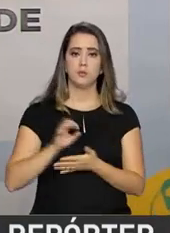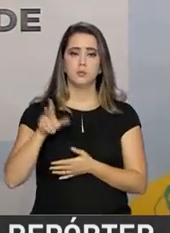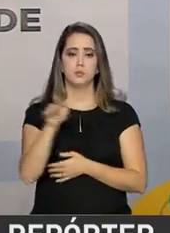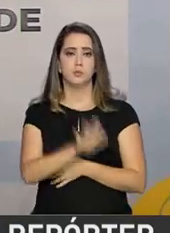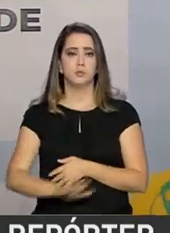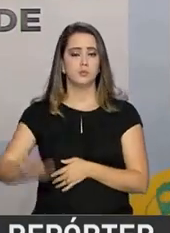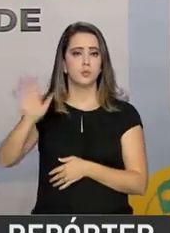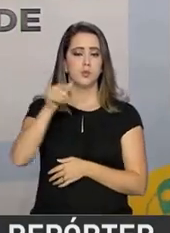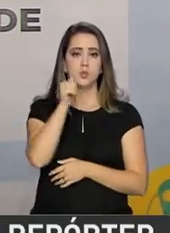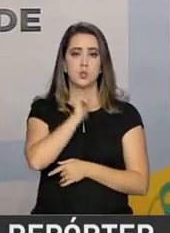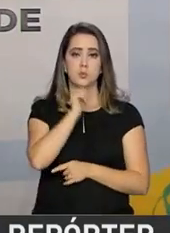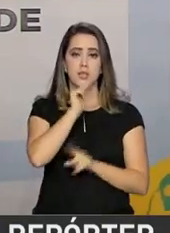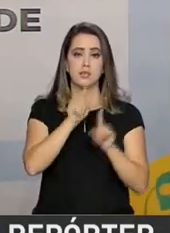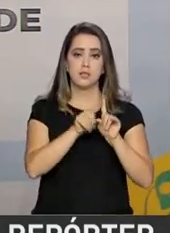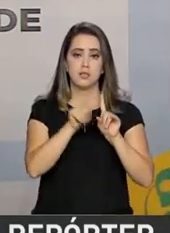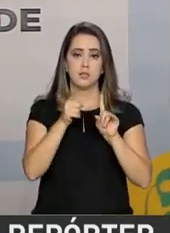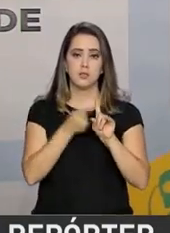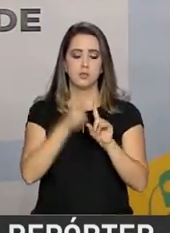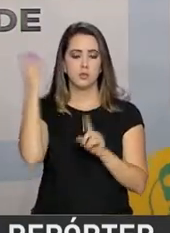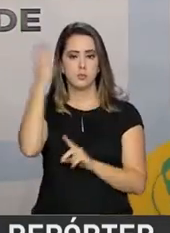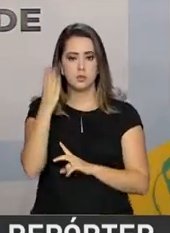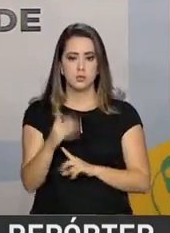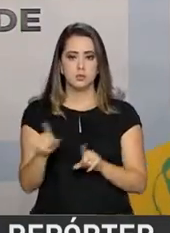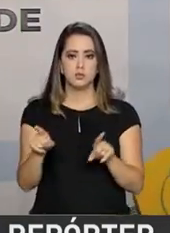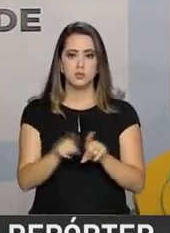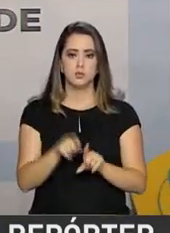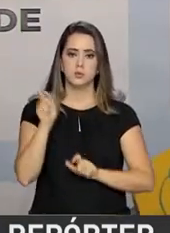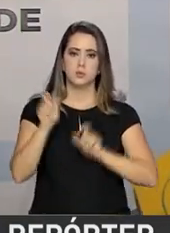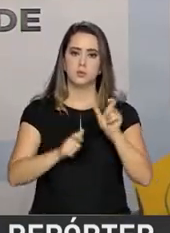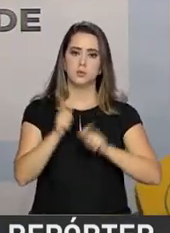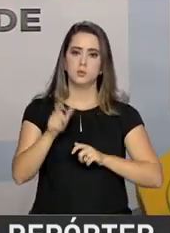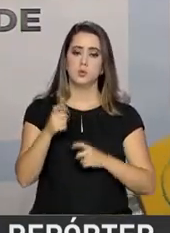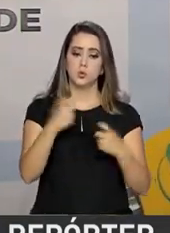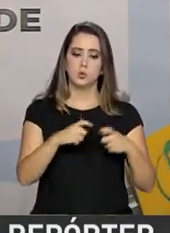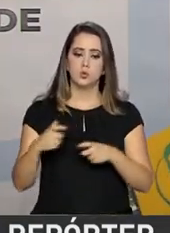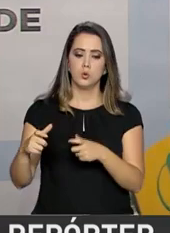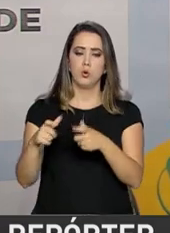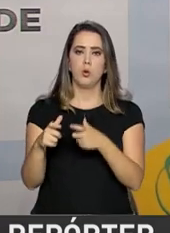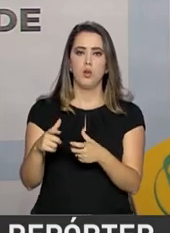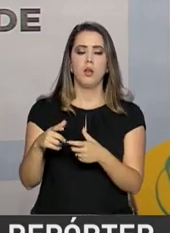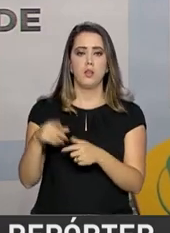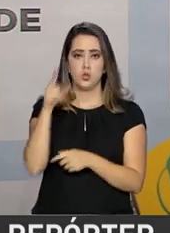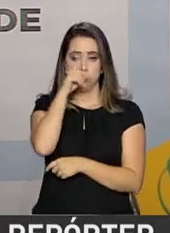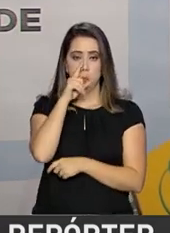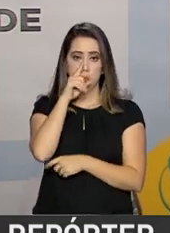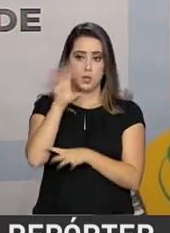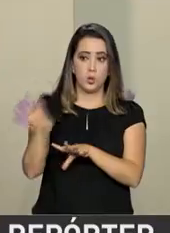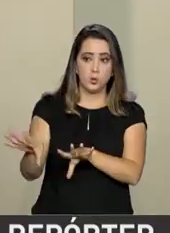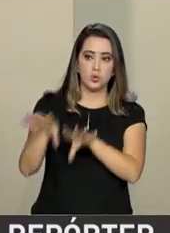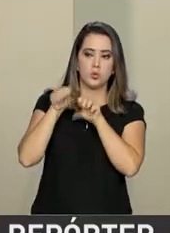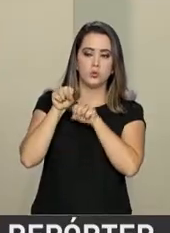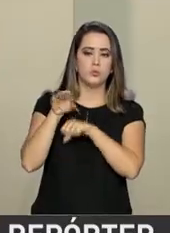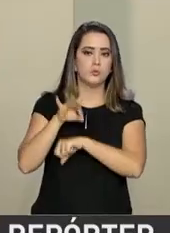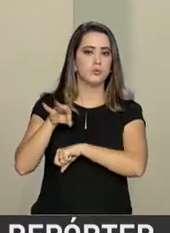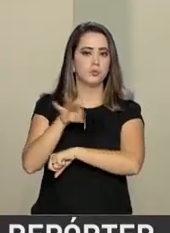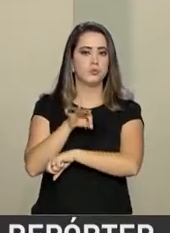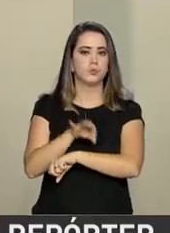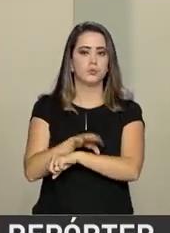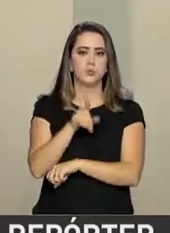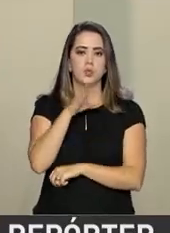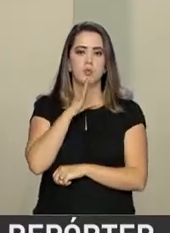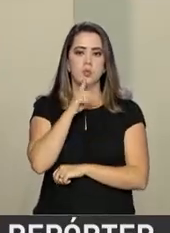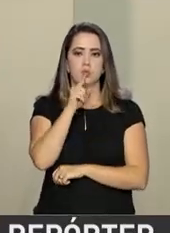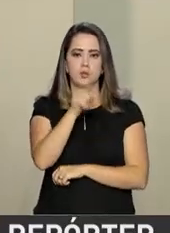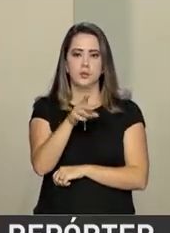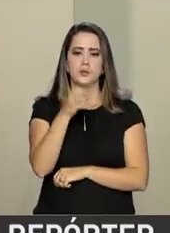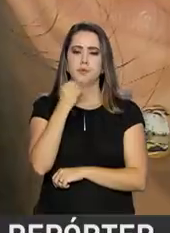todas as grávidas brasileiras e também para as pessoas que estão em áreas de risco de contaminação da febre amarela. A Ana Beatriz conhece